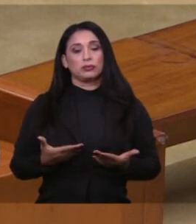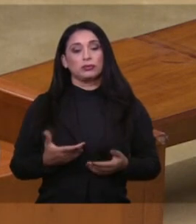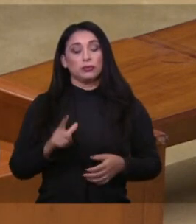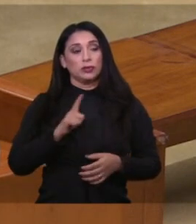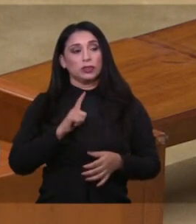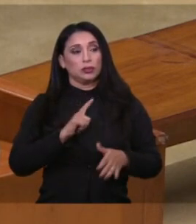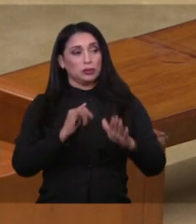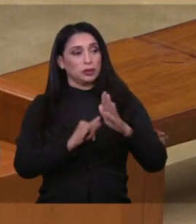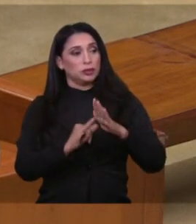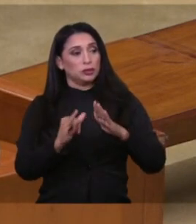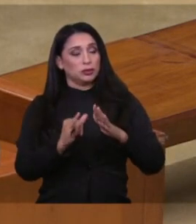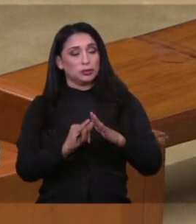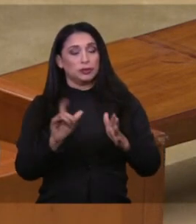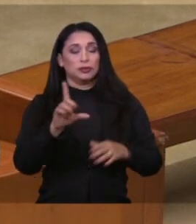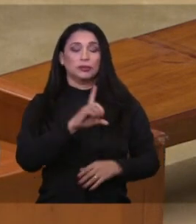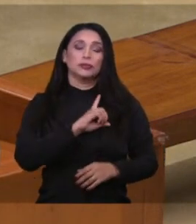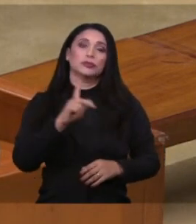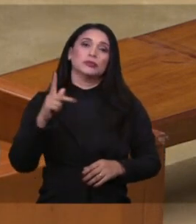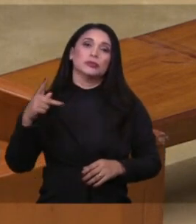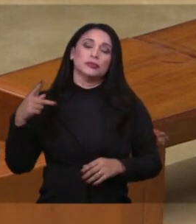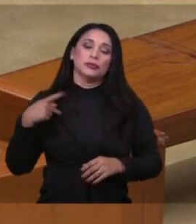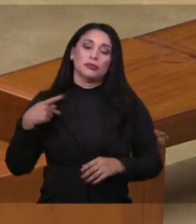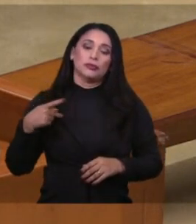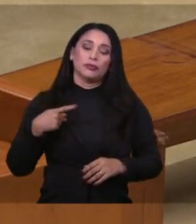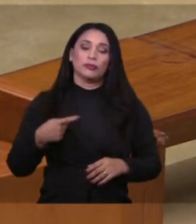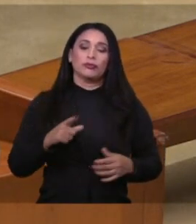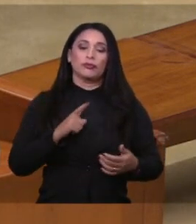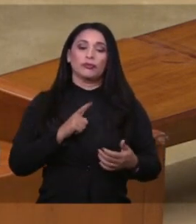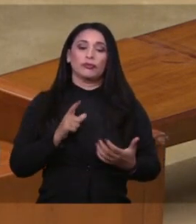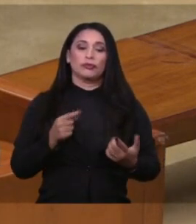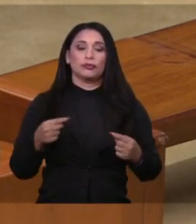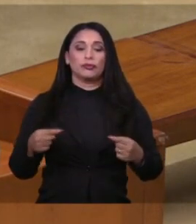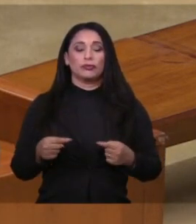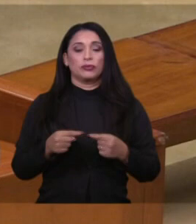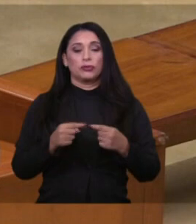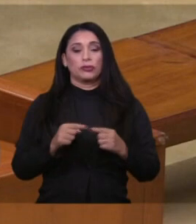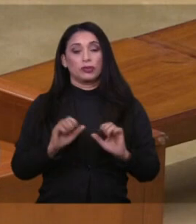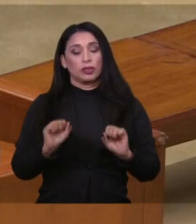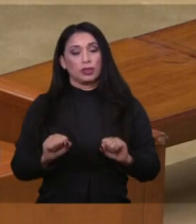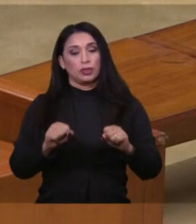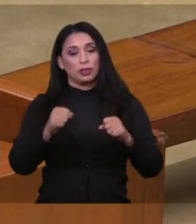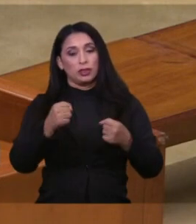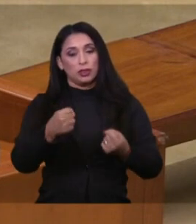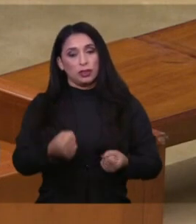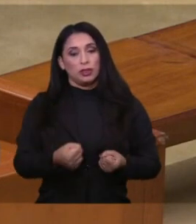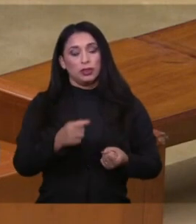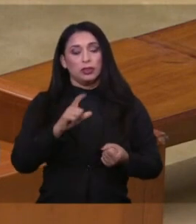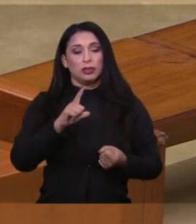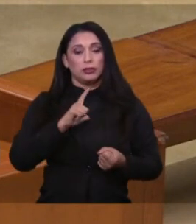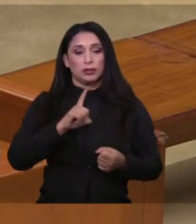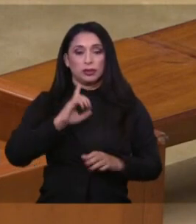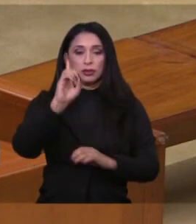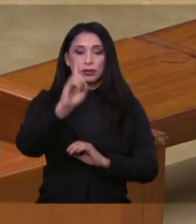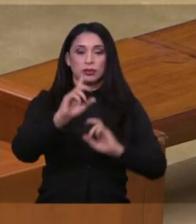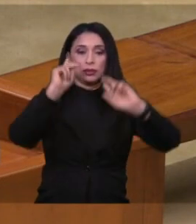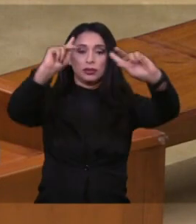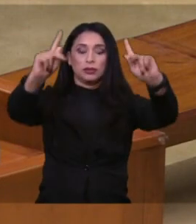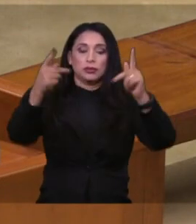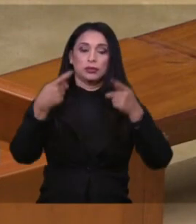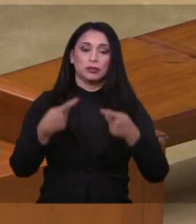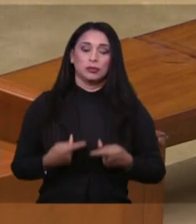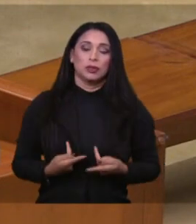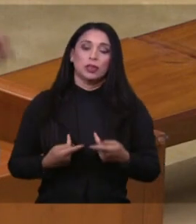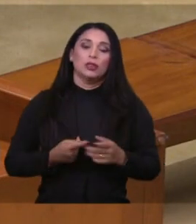Pública, já que a Defensoria Pública cabe à defesa e à promoção de direitos humanos de grupos